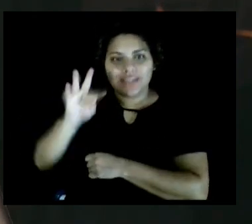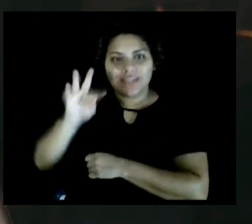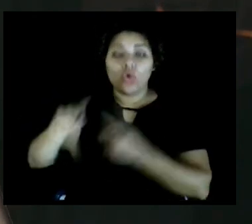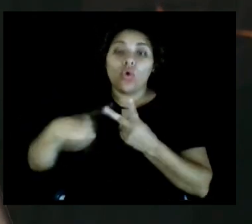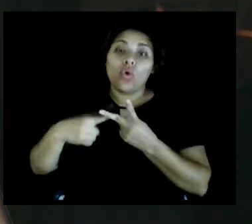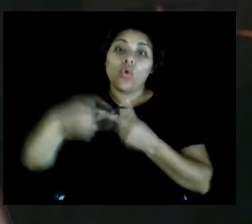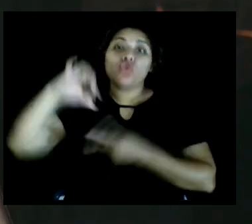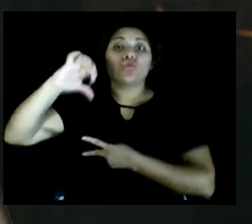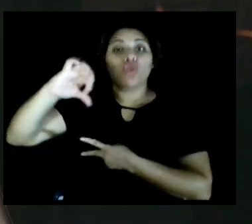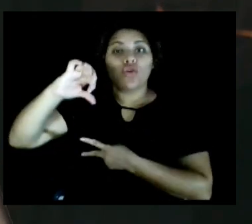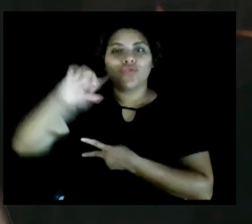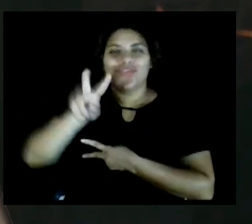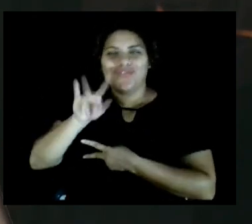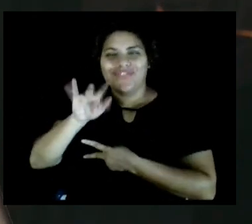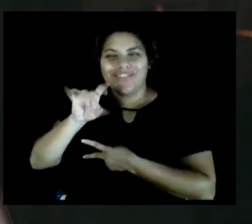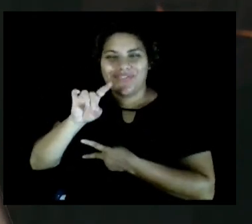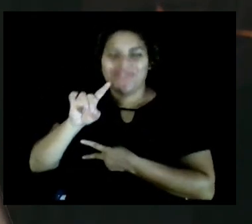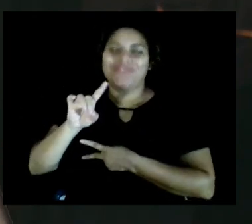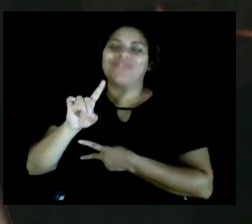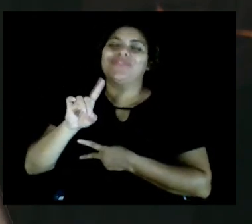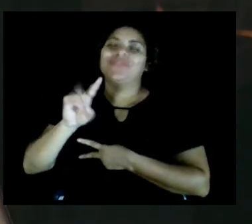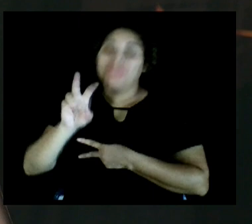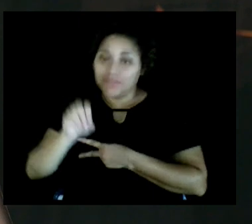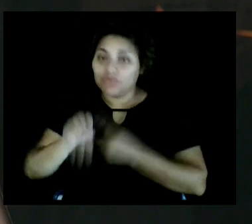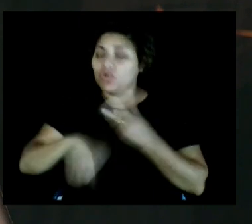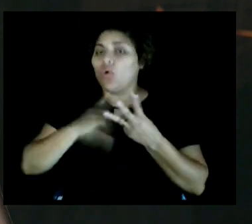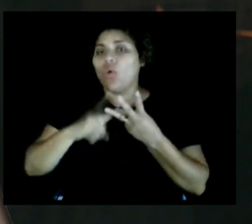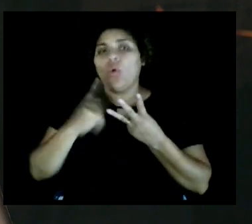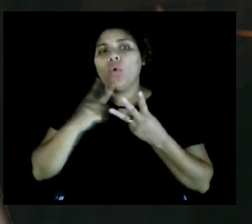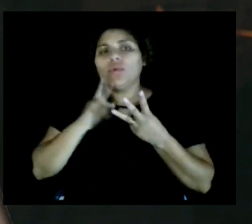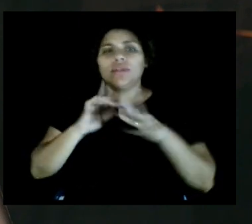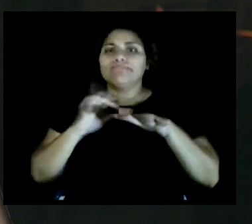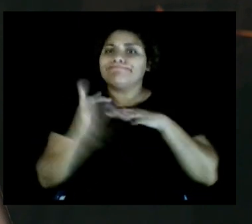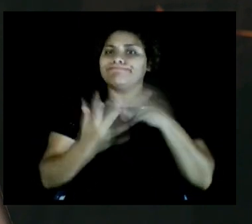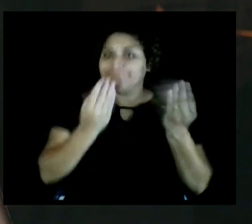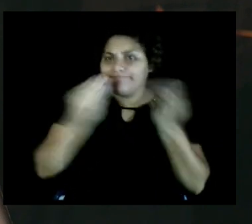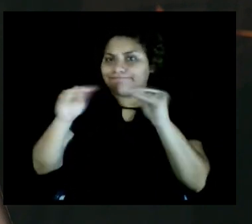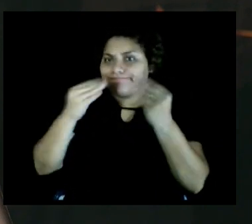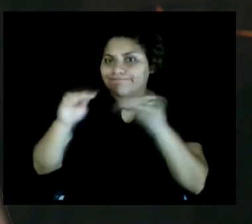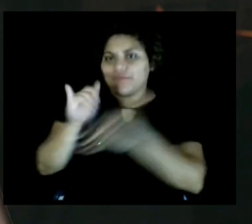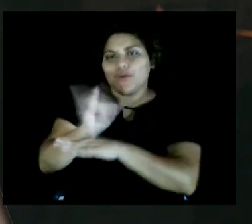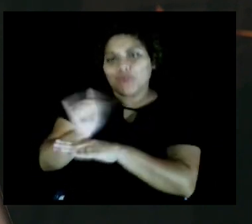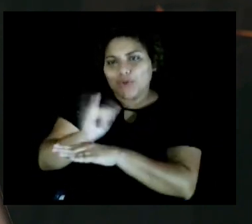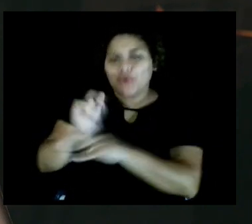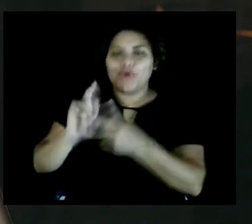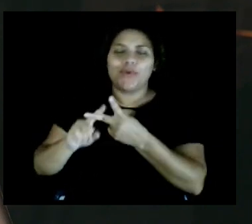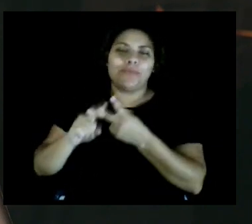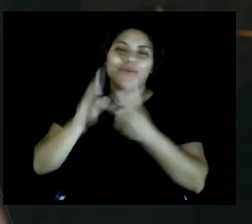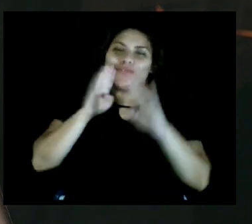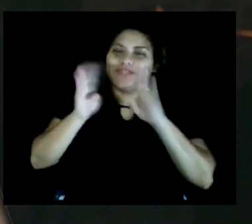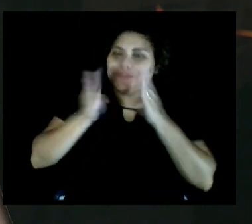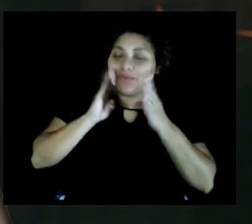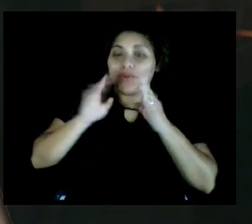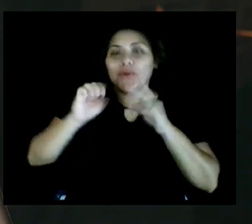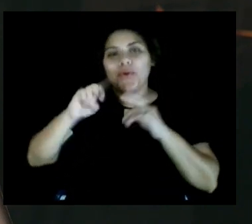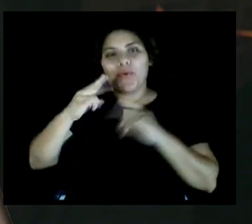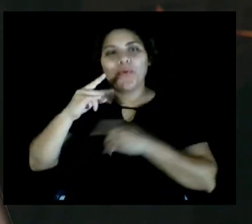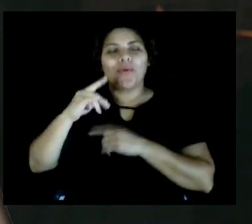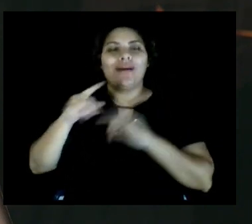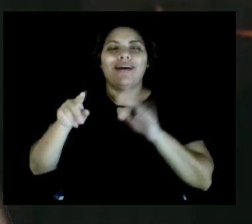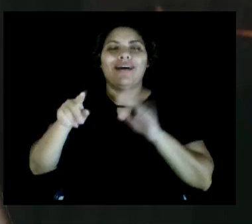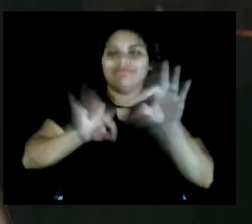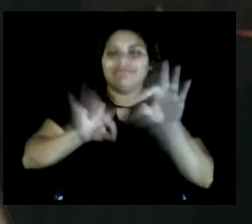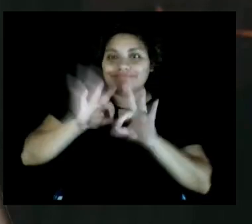retransmissão simultânea pelas homepages da casa e da TV no Facebook, YouTube e no streaming da página oficial